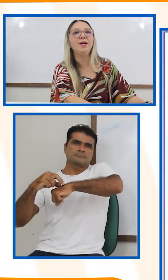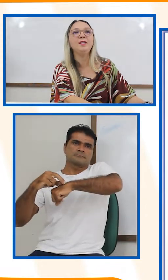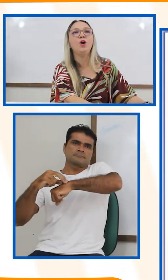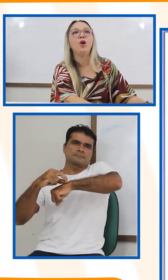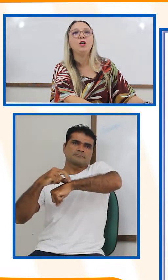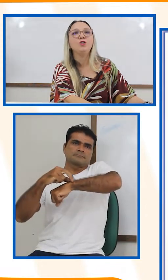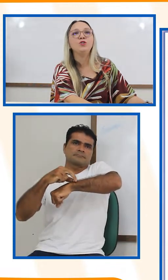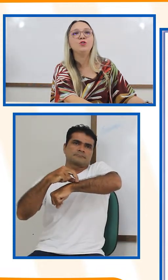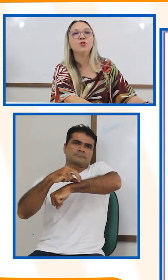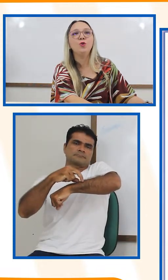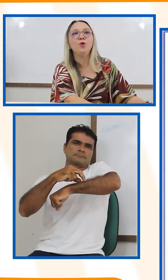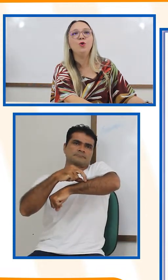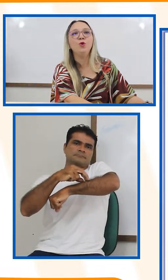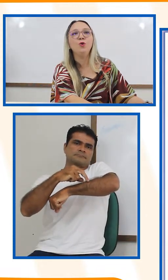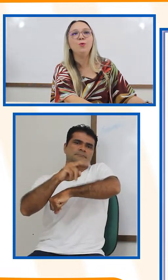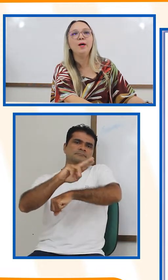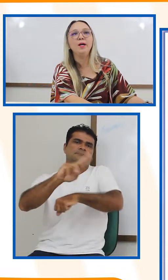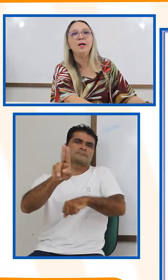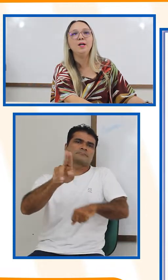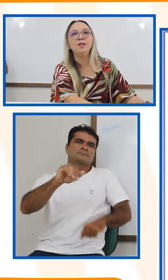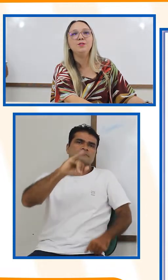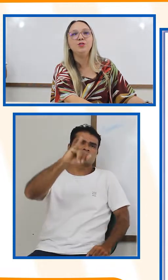Joaninha. Olha aqui, ó.